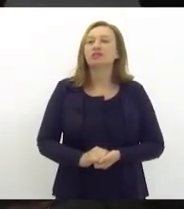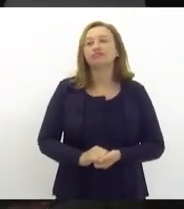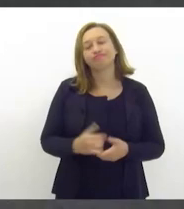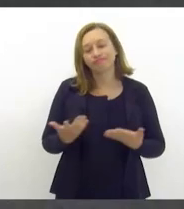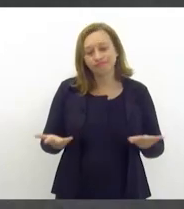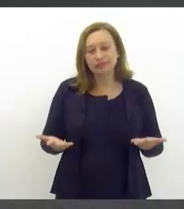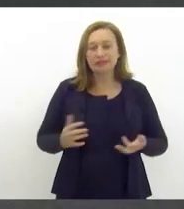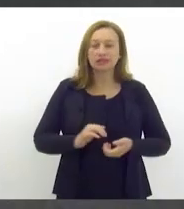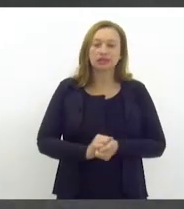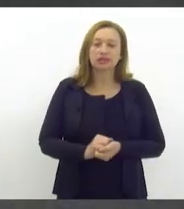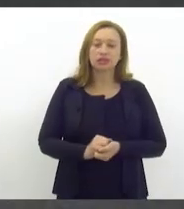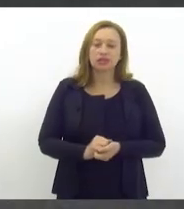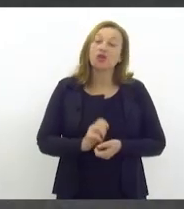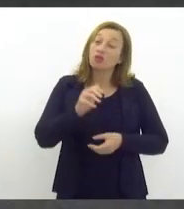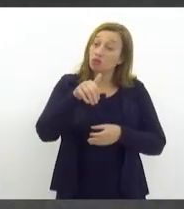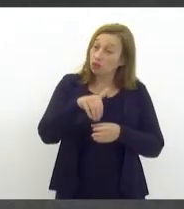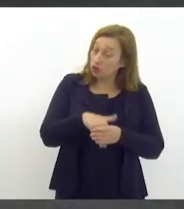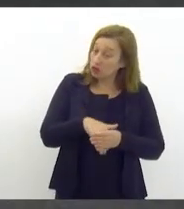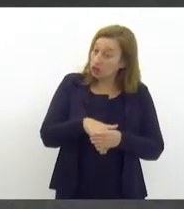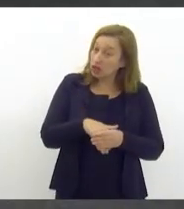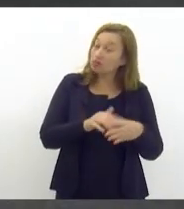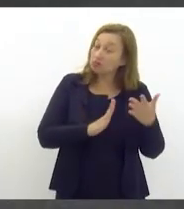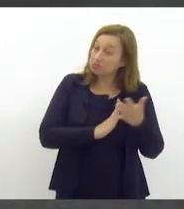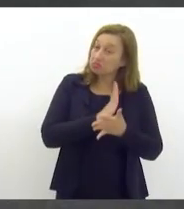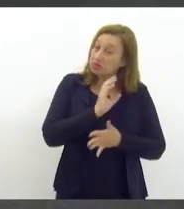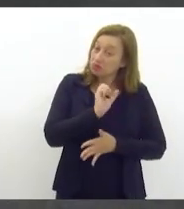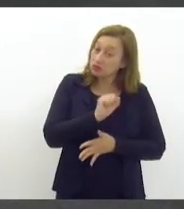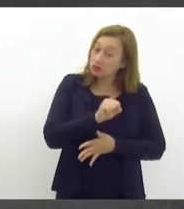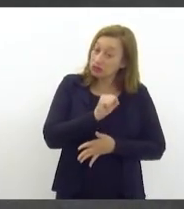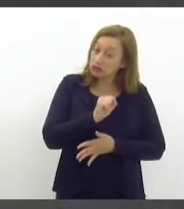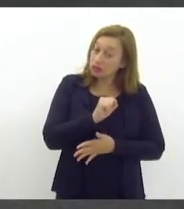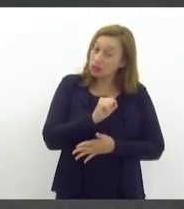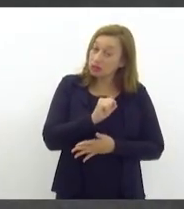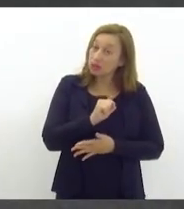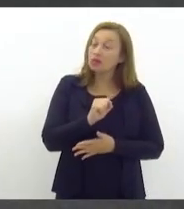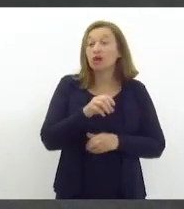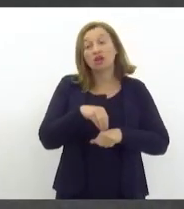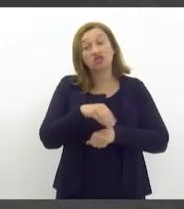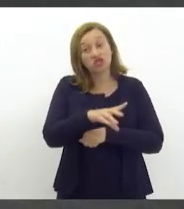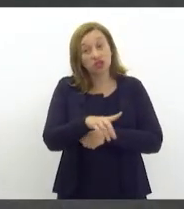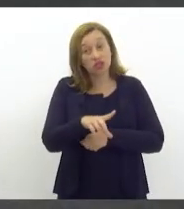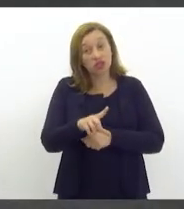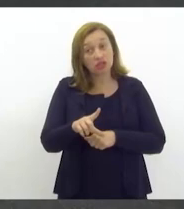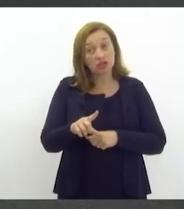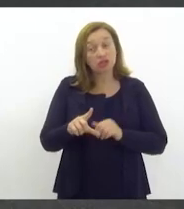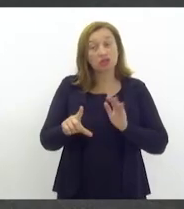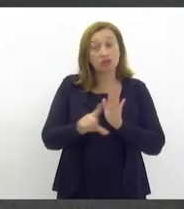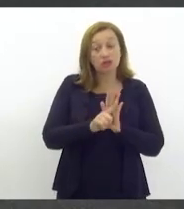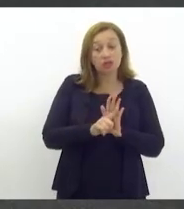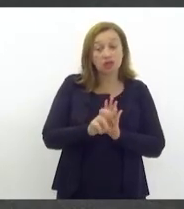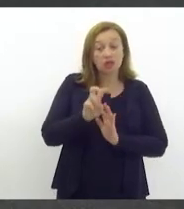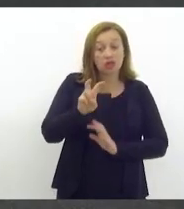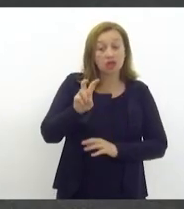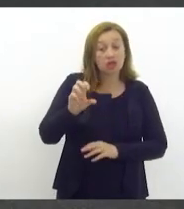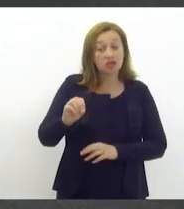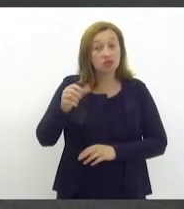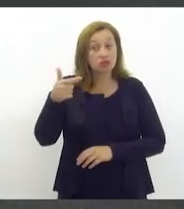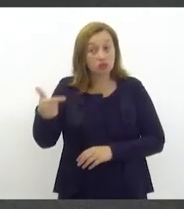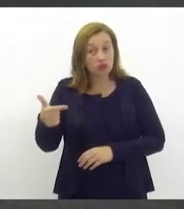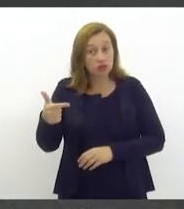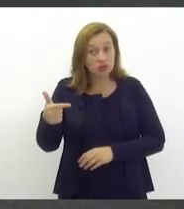claro que votaremos favoravelmente a indicação legislativa 502